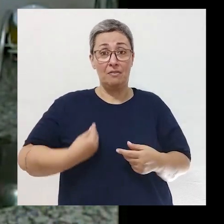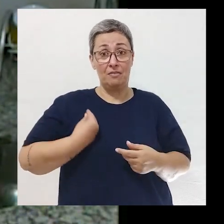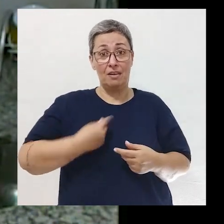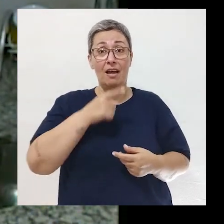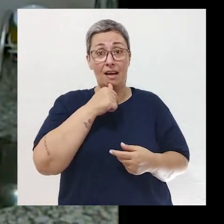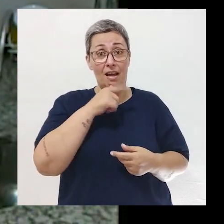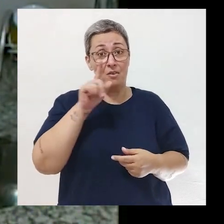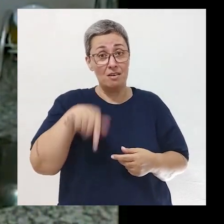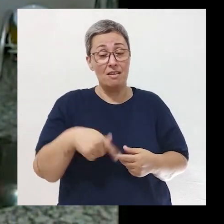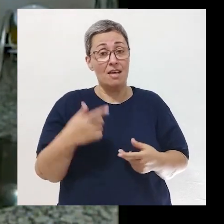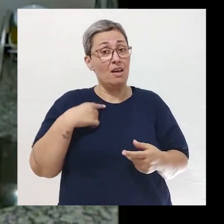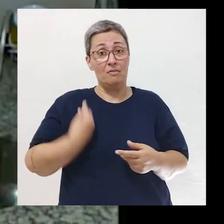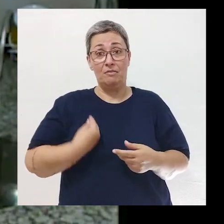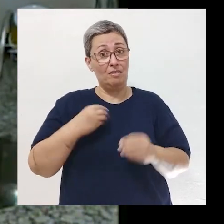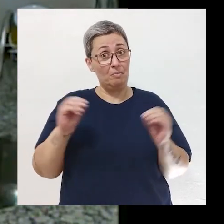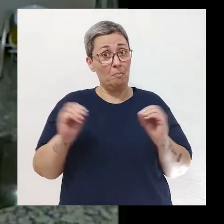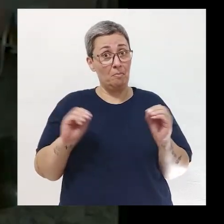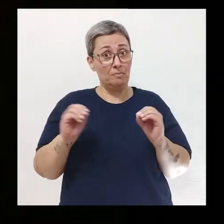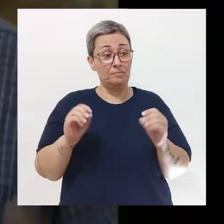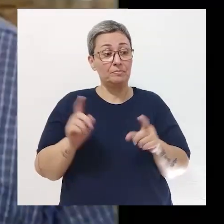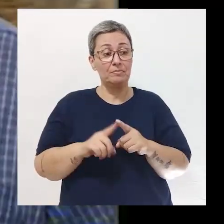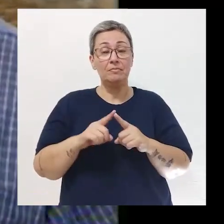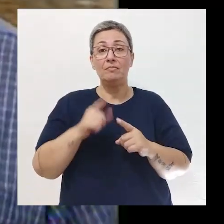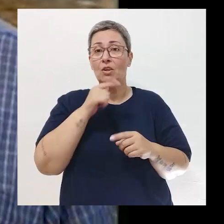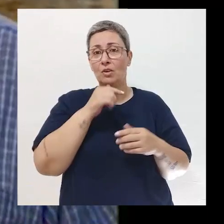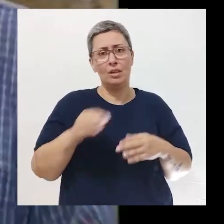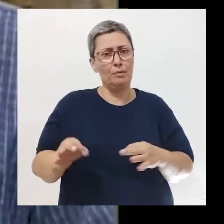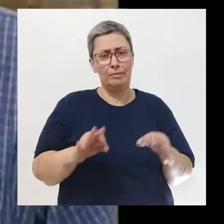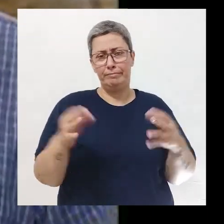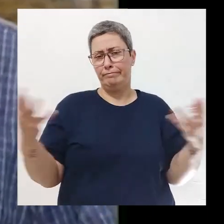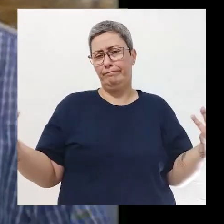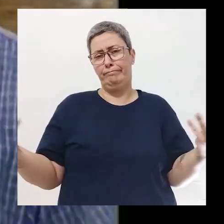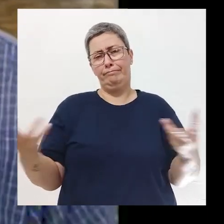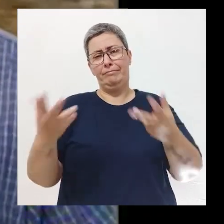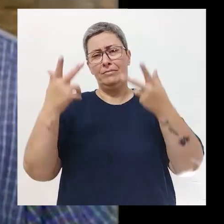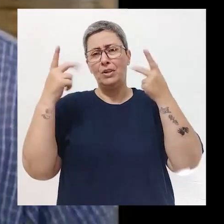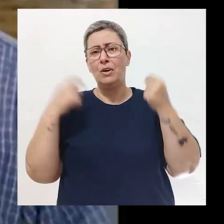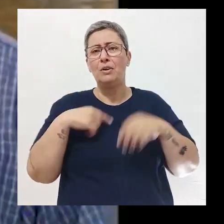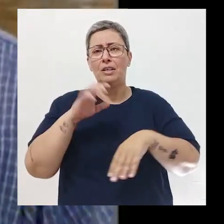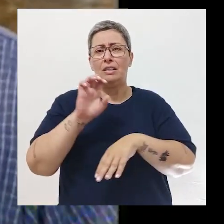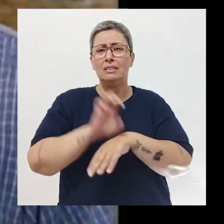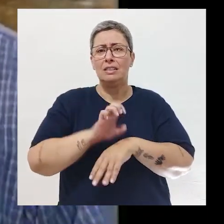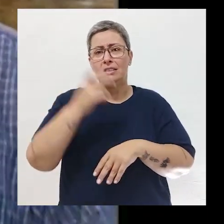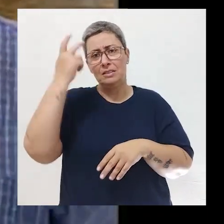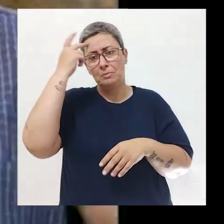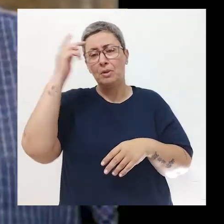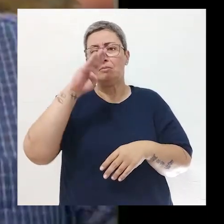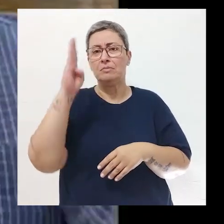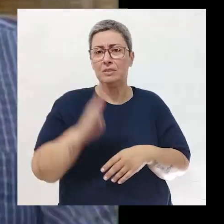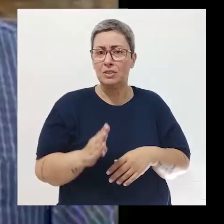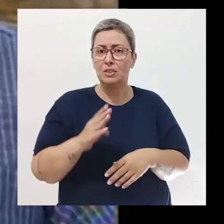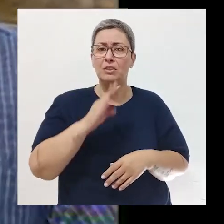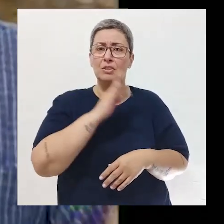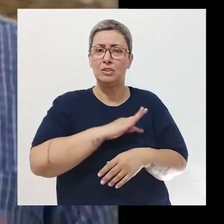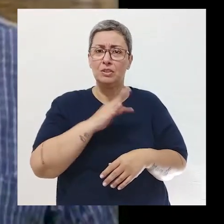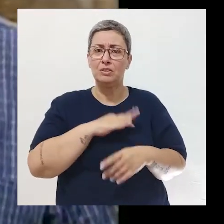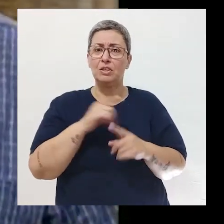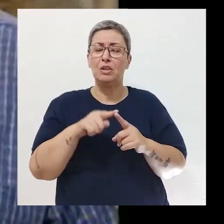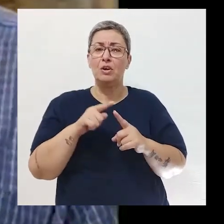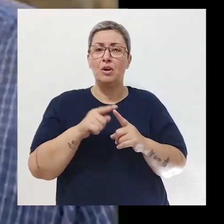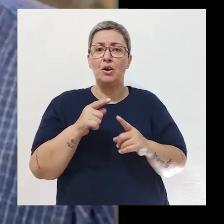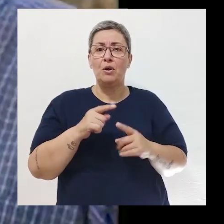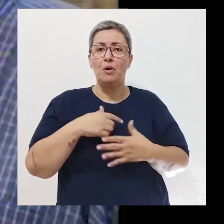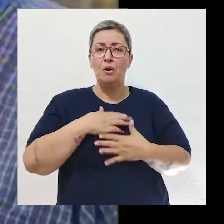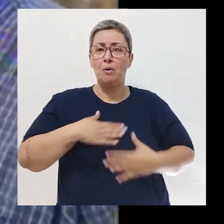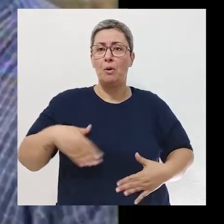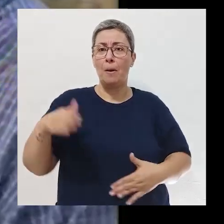água é vida. A gente não vive sem água. O rio é um fenômeno, né, para o estado de São Paulo, para o Brasil. O rio Tietê, com os